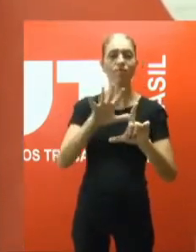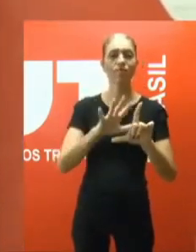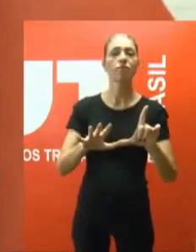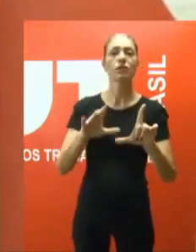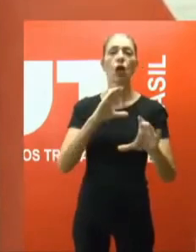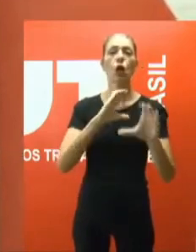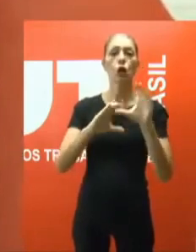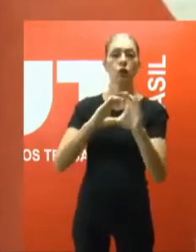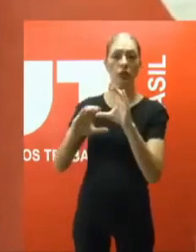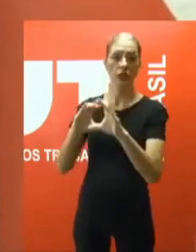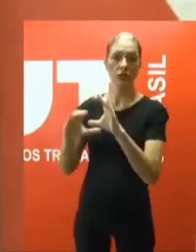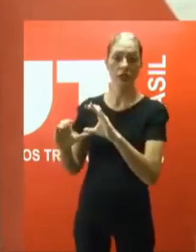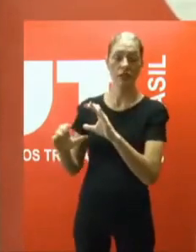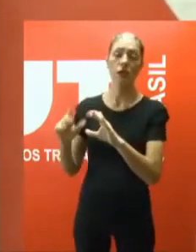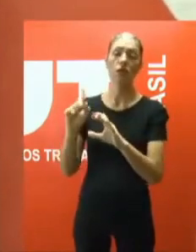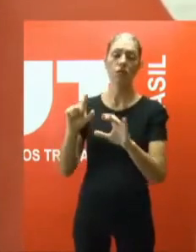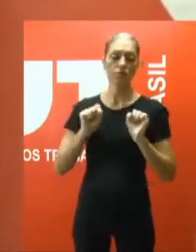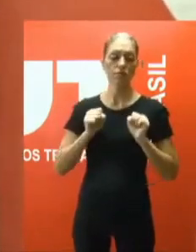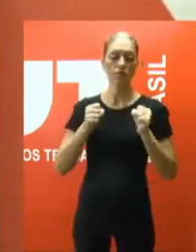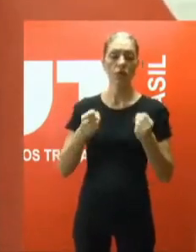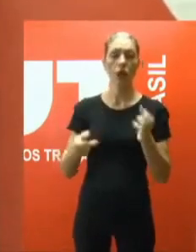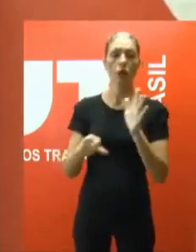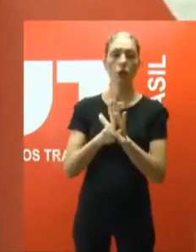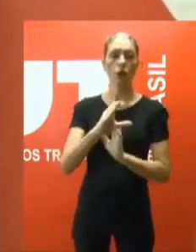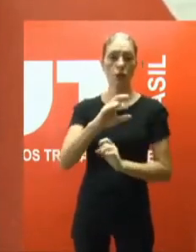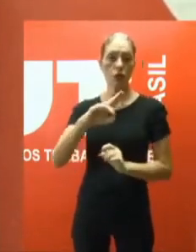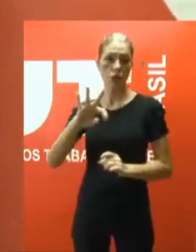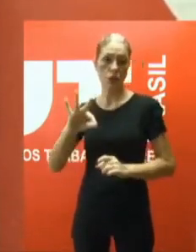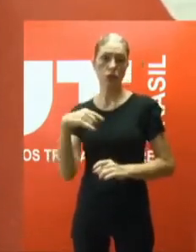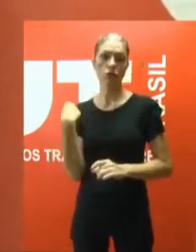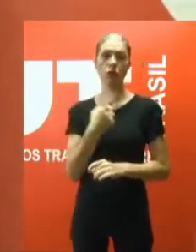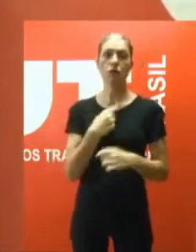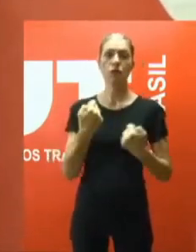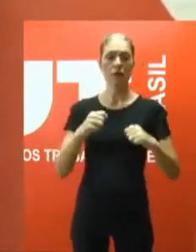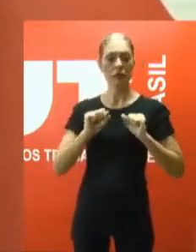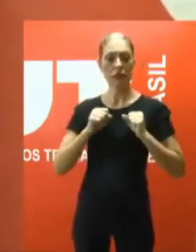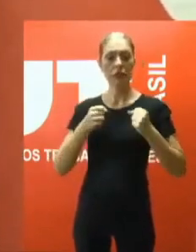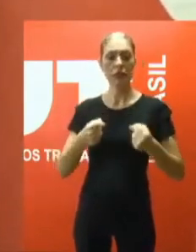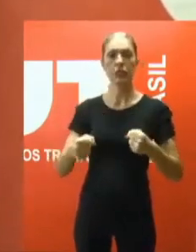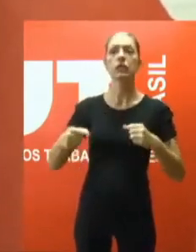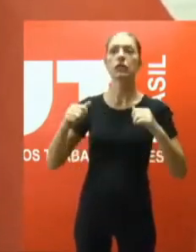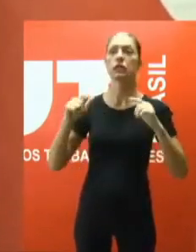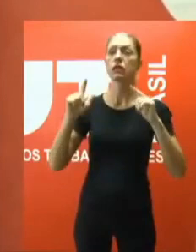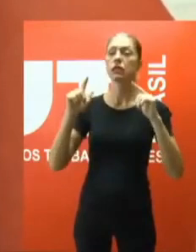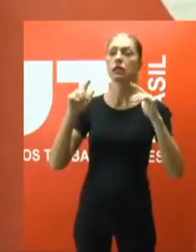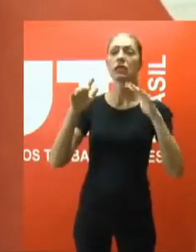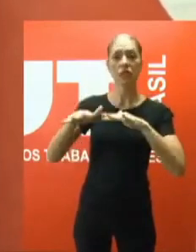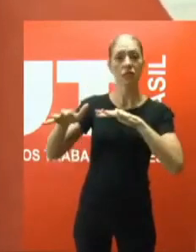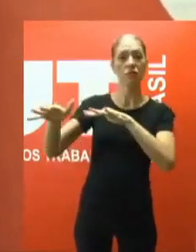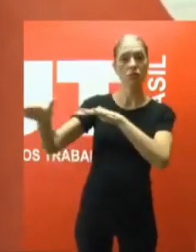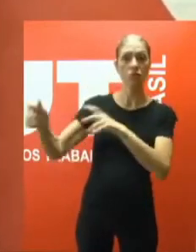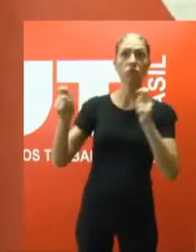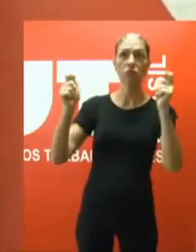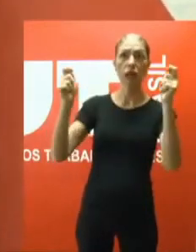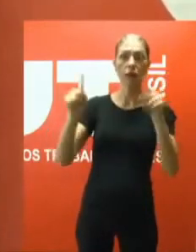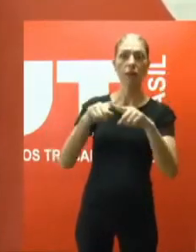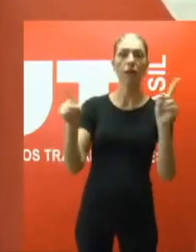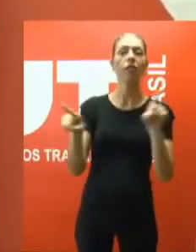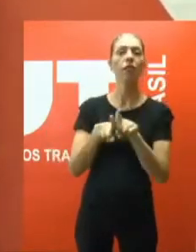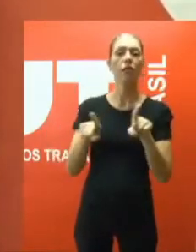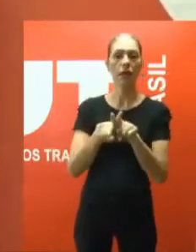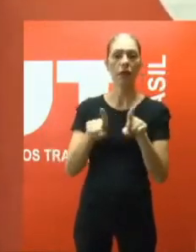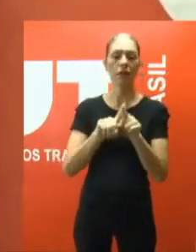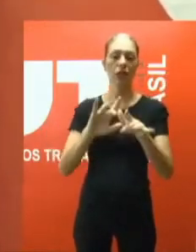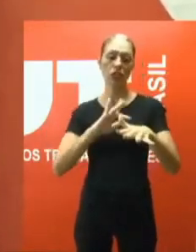comunicação, essa iniciativa da CUT. Nós precisamos estar mobilizados nas ruas nesse período, mas também nas redes. Então, as brigadas